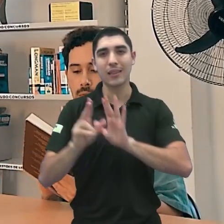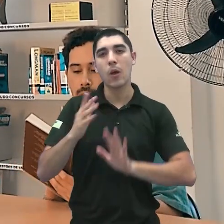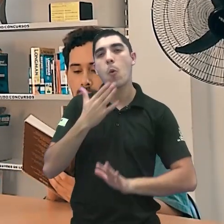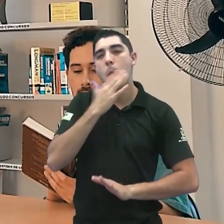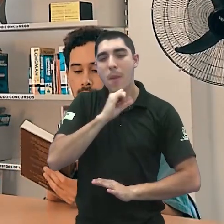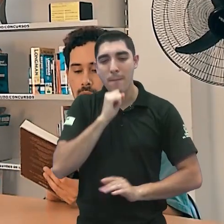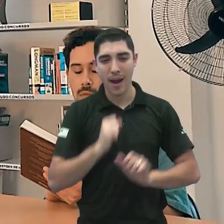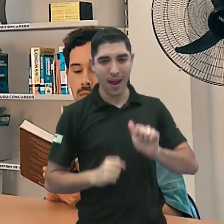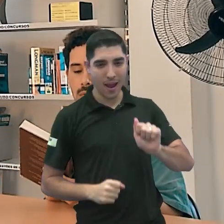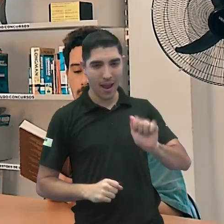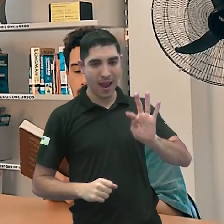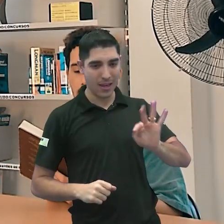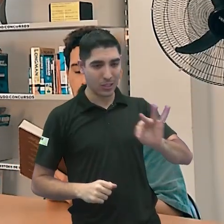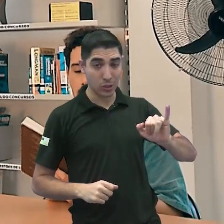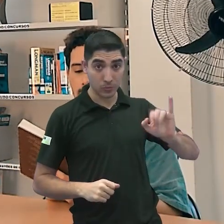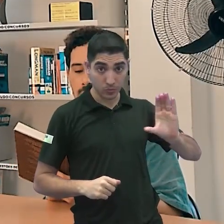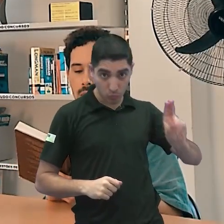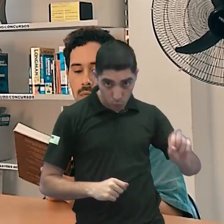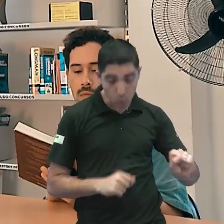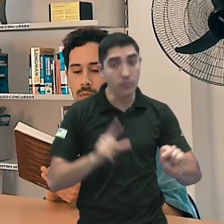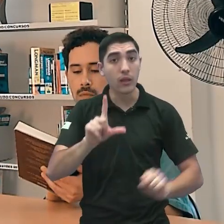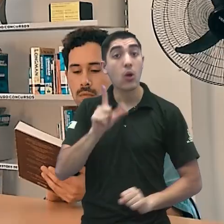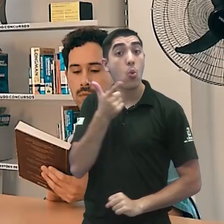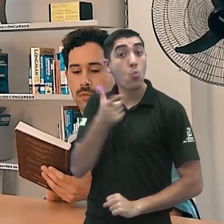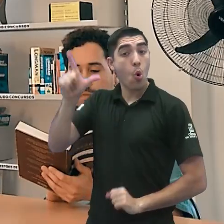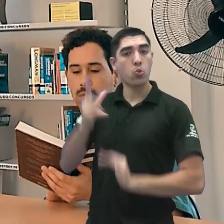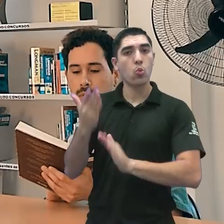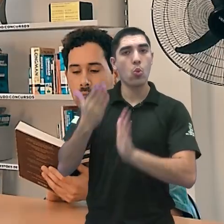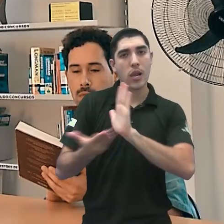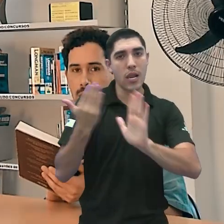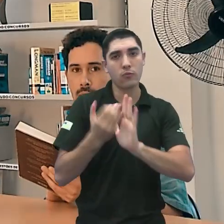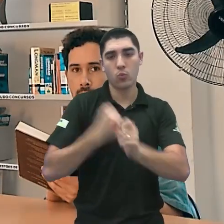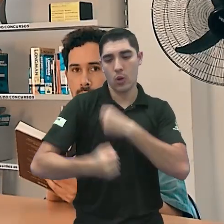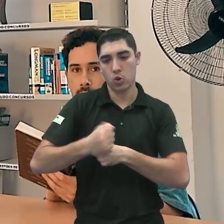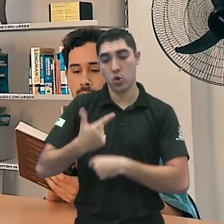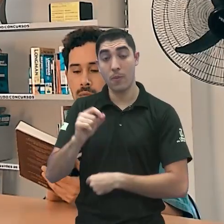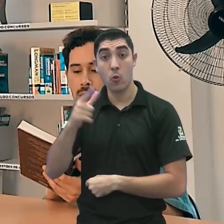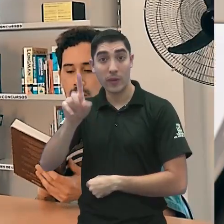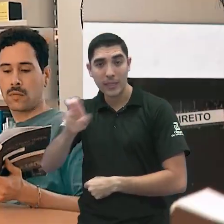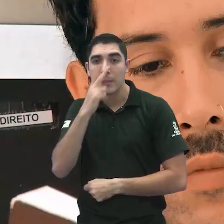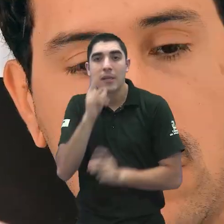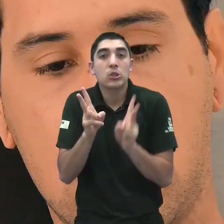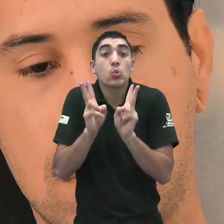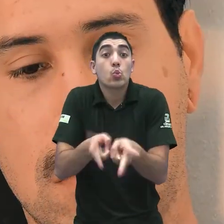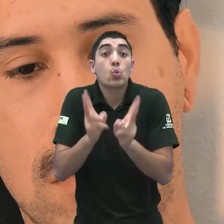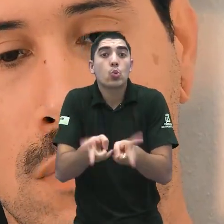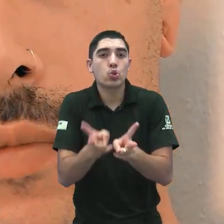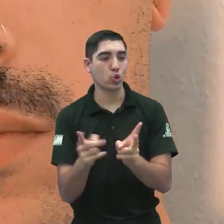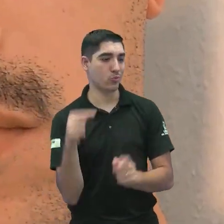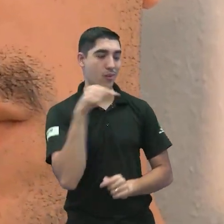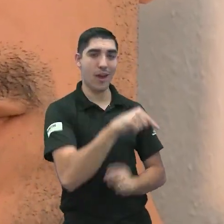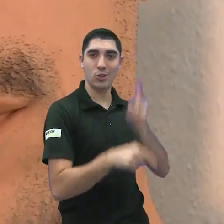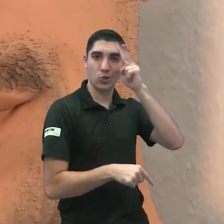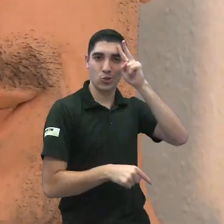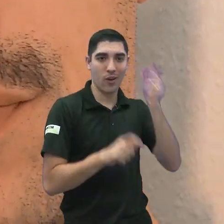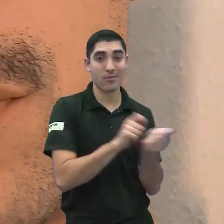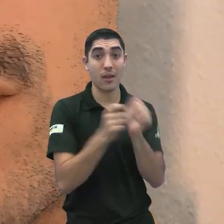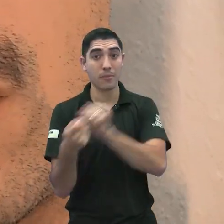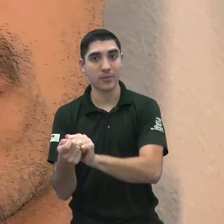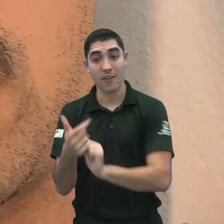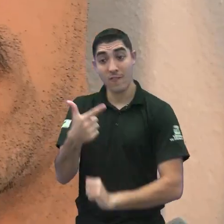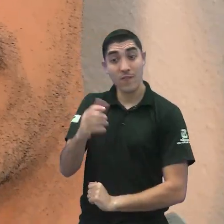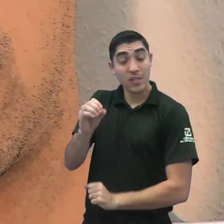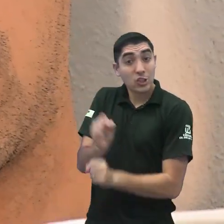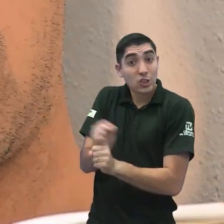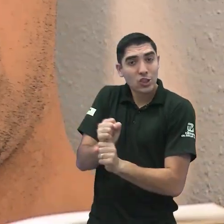depois em 2015. O livro Vá, Coloque um Vigia, em inglês Go Set a Watchman, é ambientado 20 anos